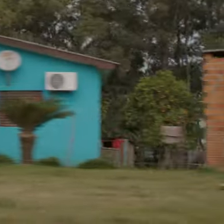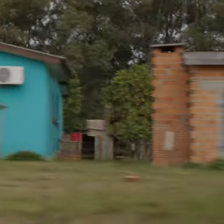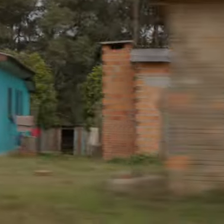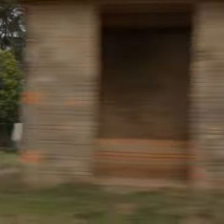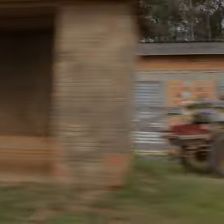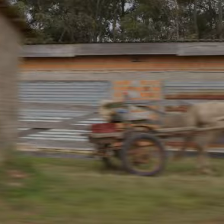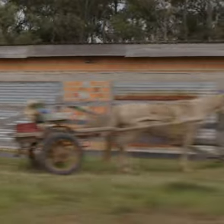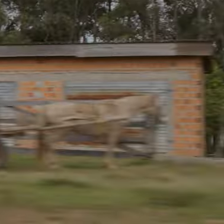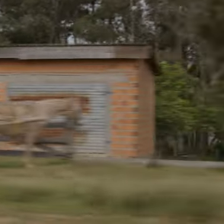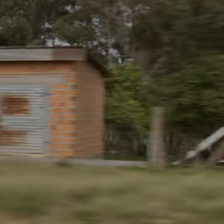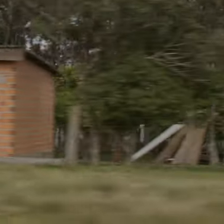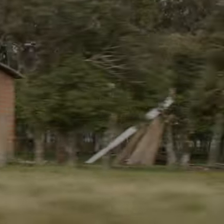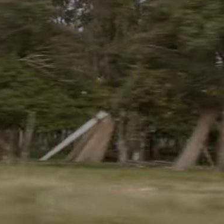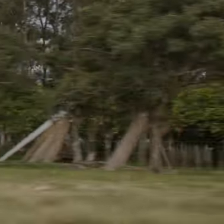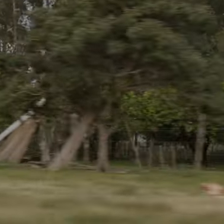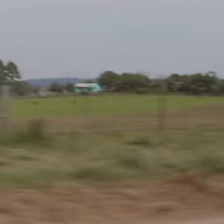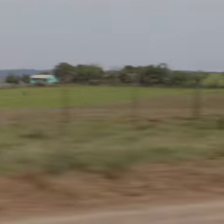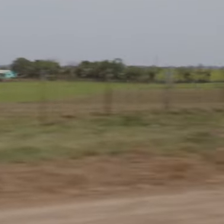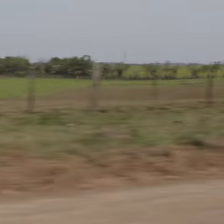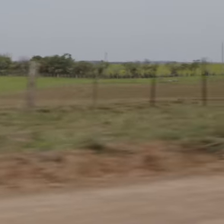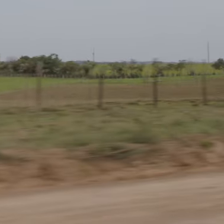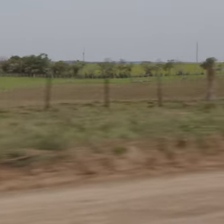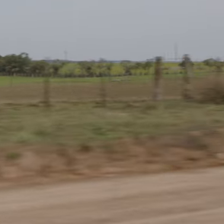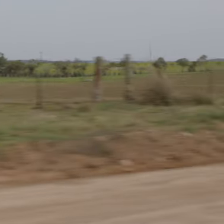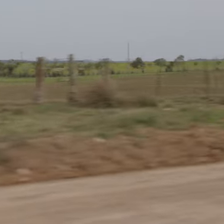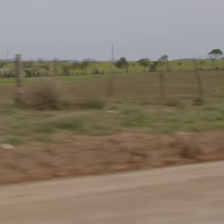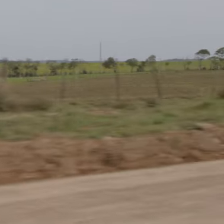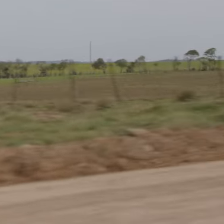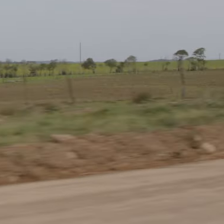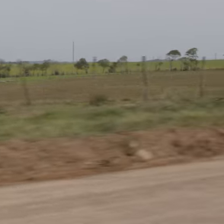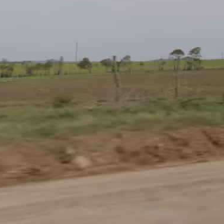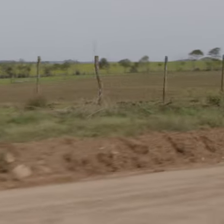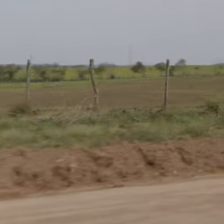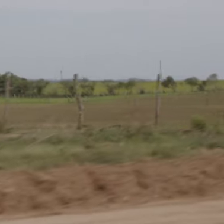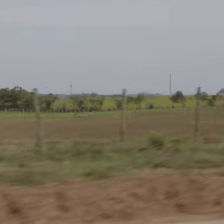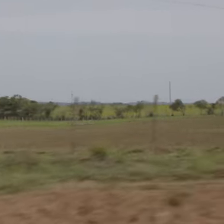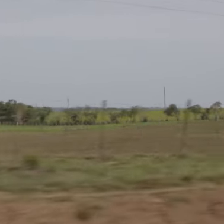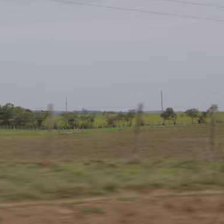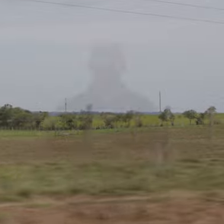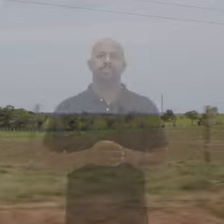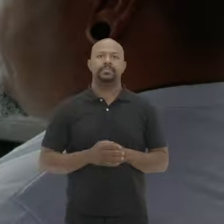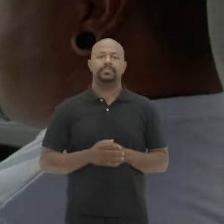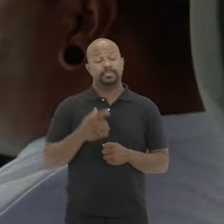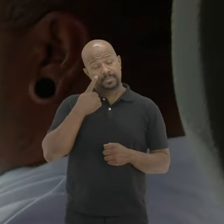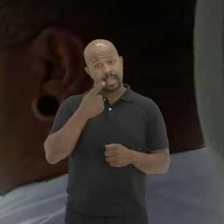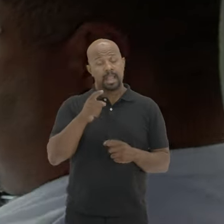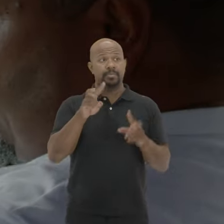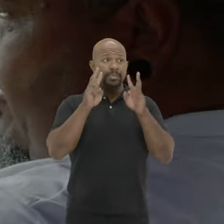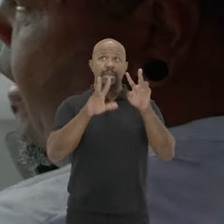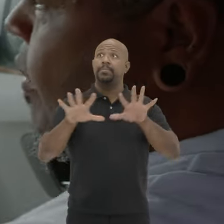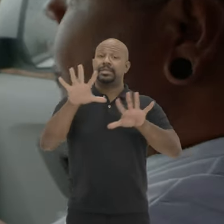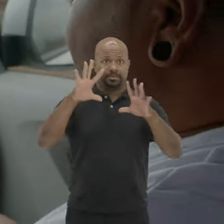vista de dentro do carro e movimento que anda por uma região rural com fazendas de pecuária Algumas casas um ponto de ônibus e estradas de chão João